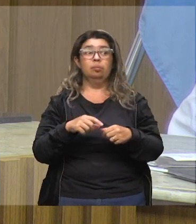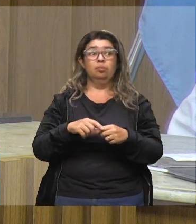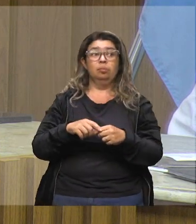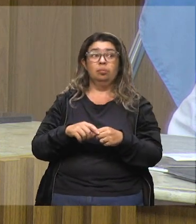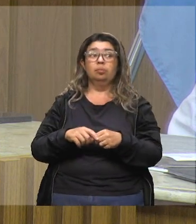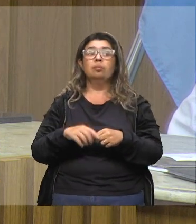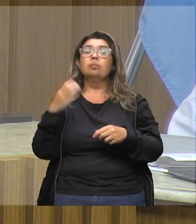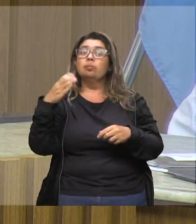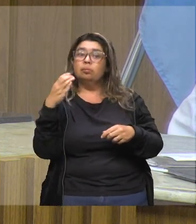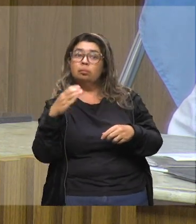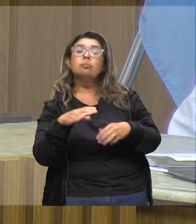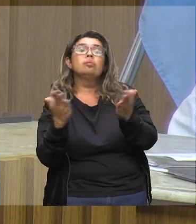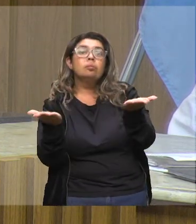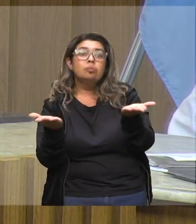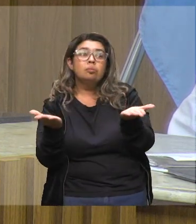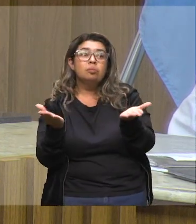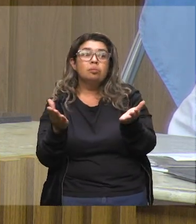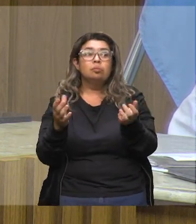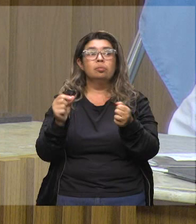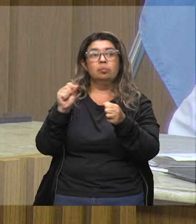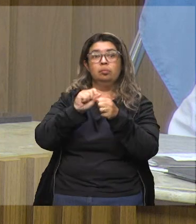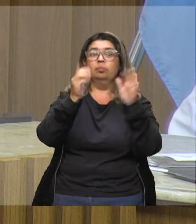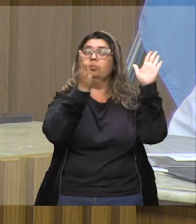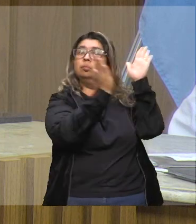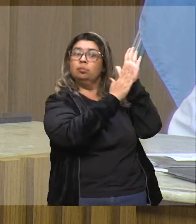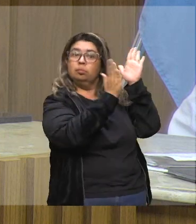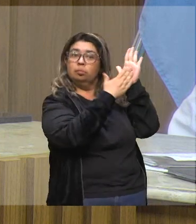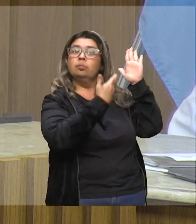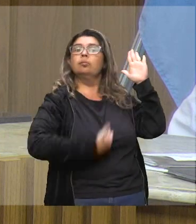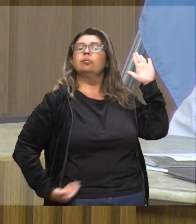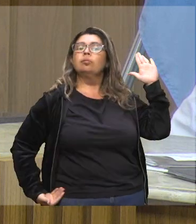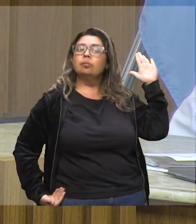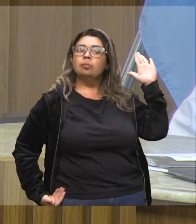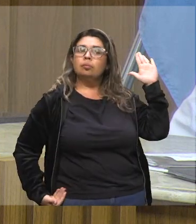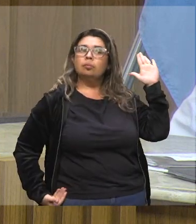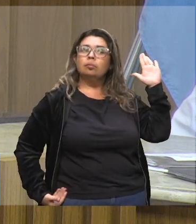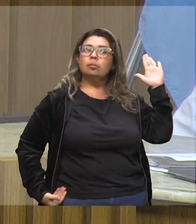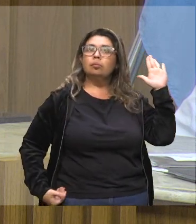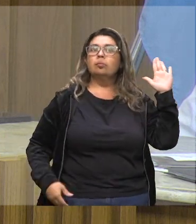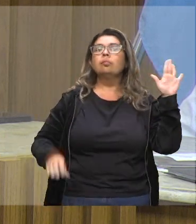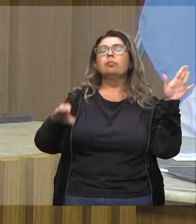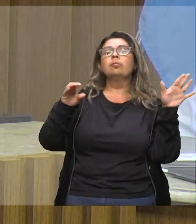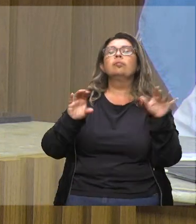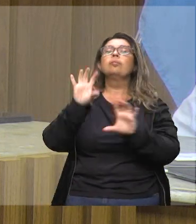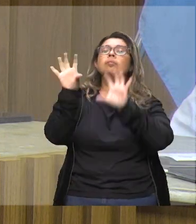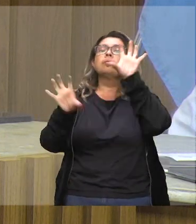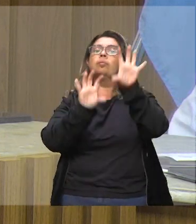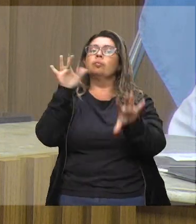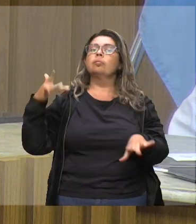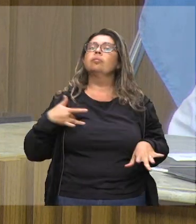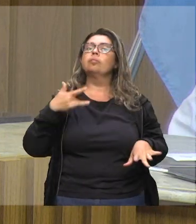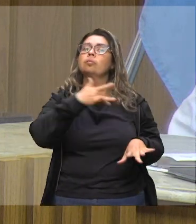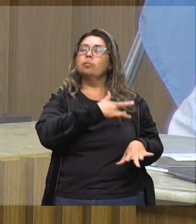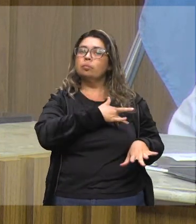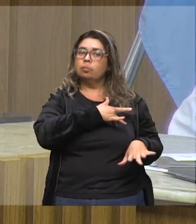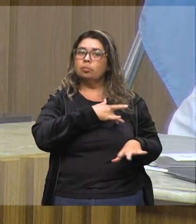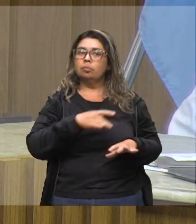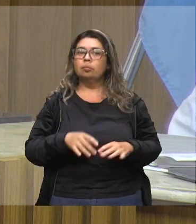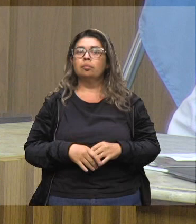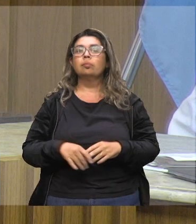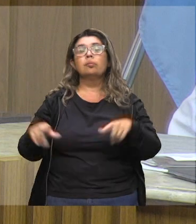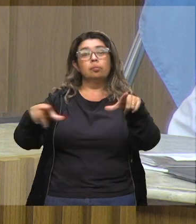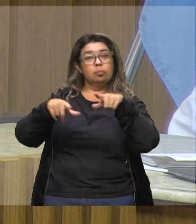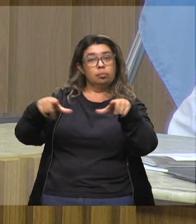nomear? Ok, quer licitar uma OS? Vamos licitar uma OS para cuidar, então, da folha de pagamento, do pessoal, dos